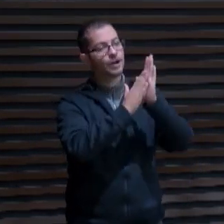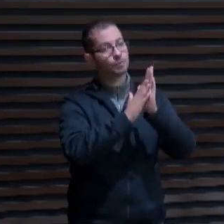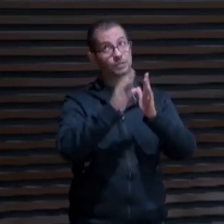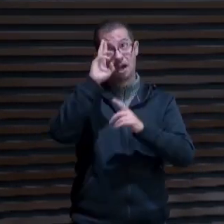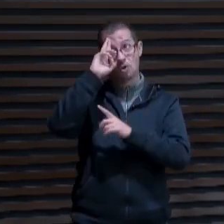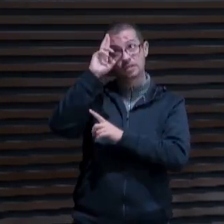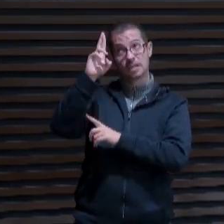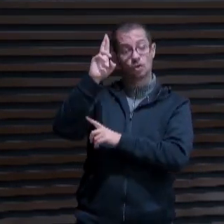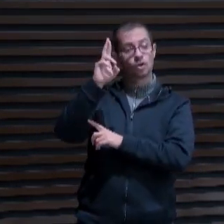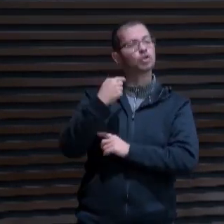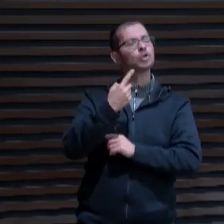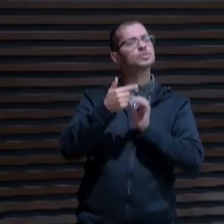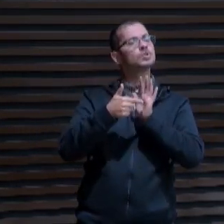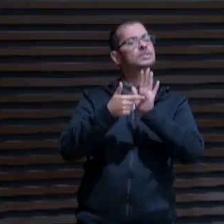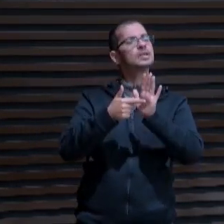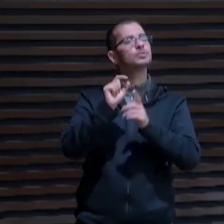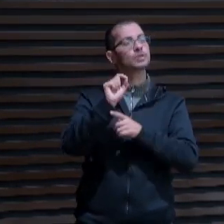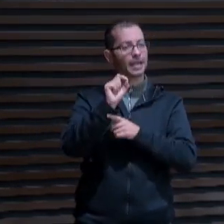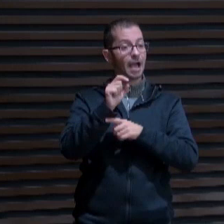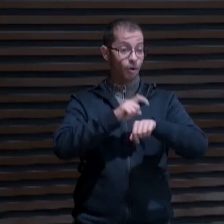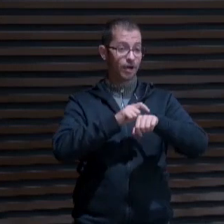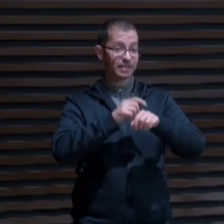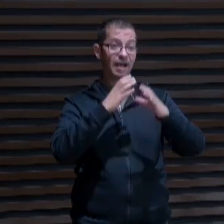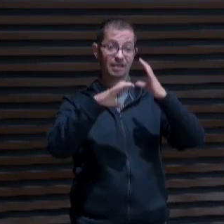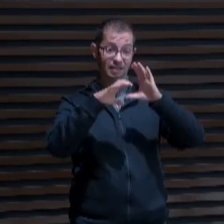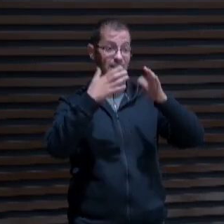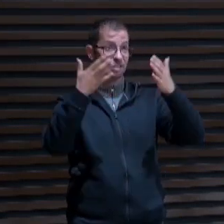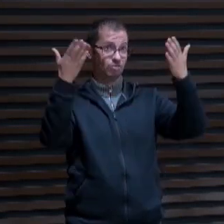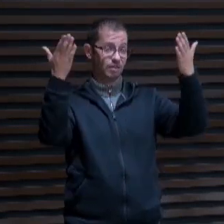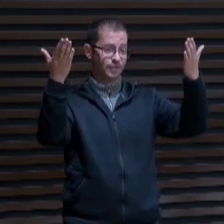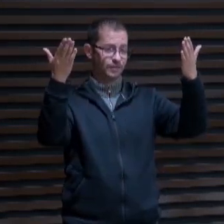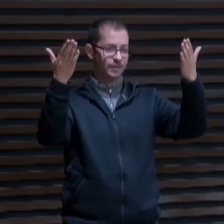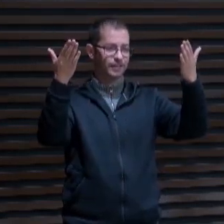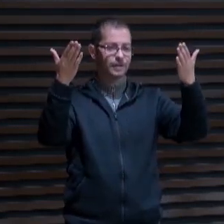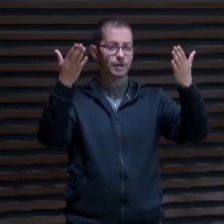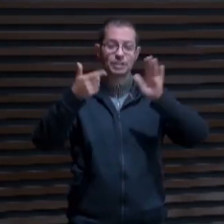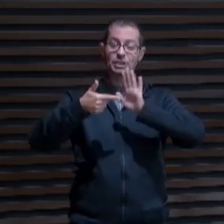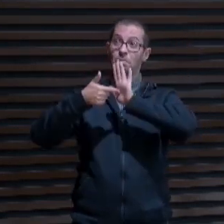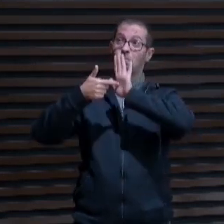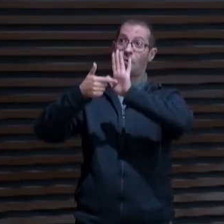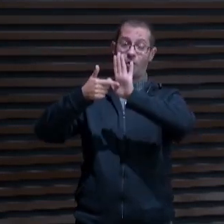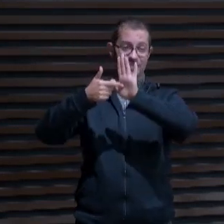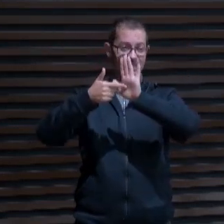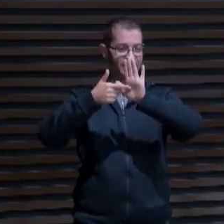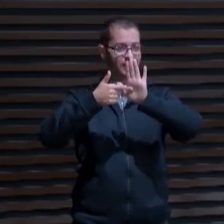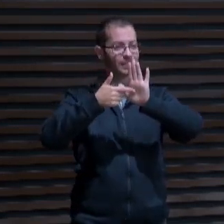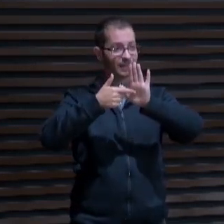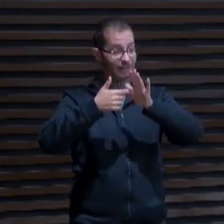nós evidenciamos ao levantar as nossas mãos a Ele, a proclamar festivamente os